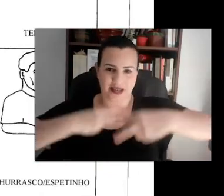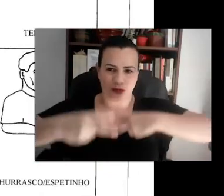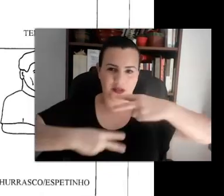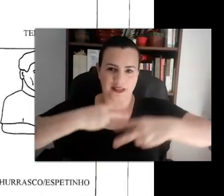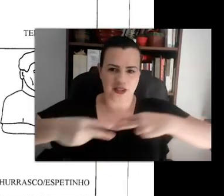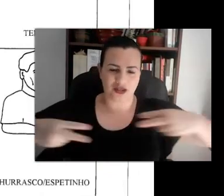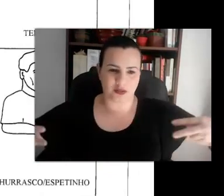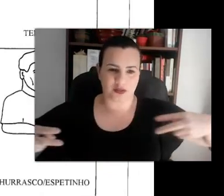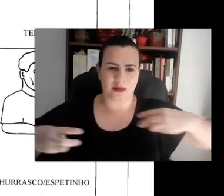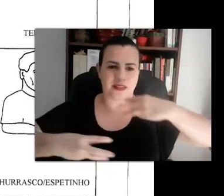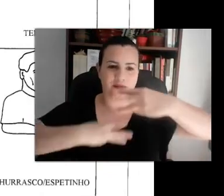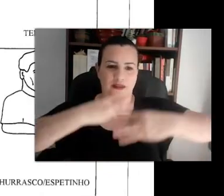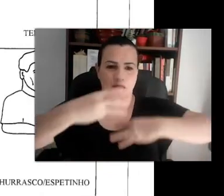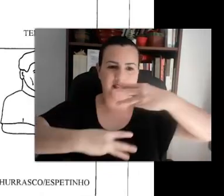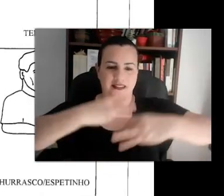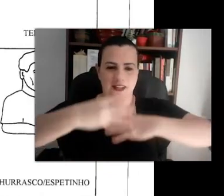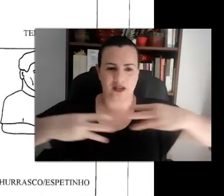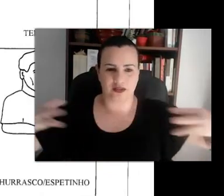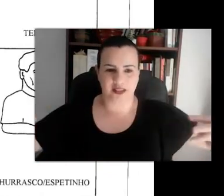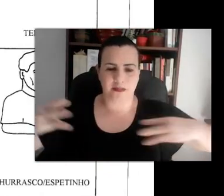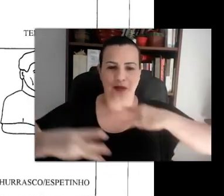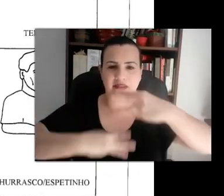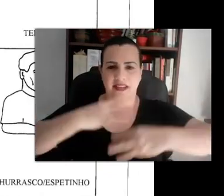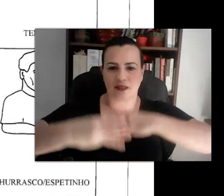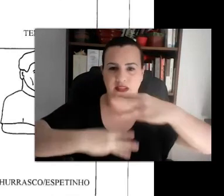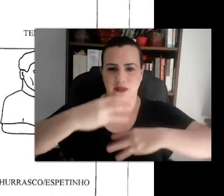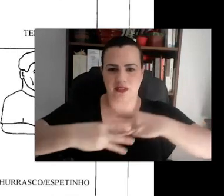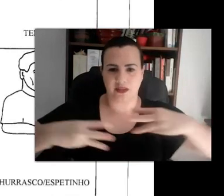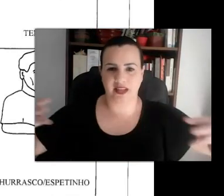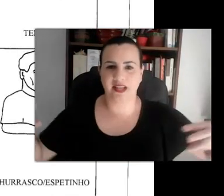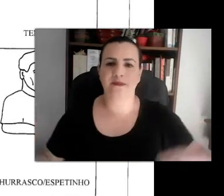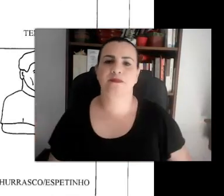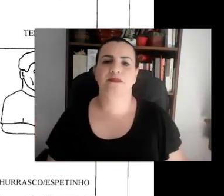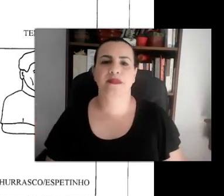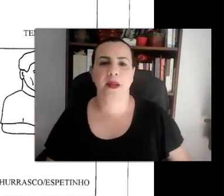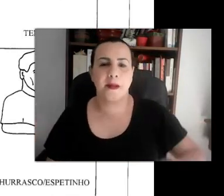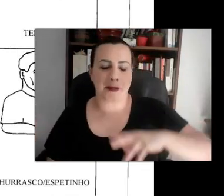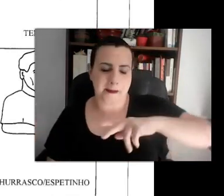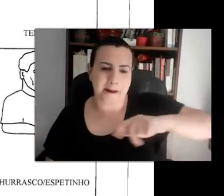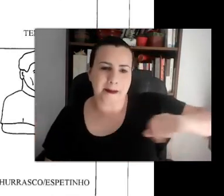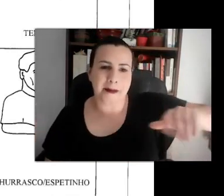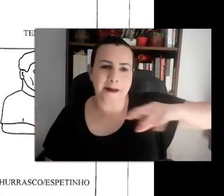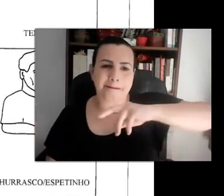Macarrão ali tá com 2 dedinhos só, mas eu faço com 3 dedinhos, que também é uma variação linguística, ok?